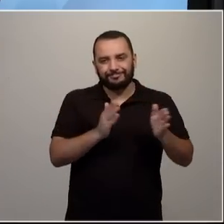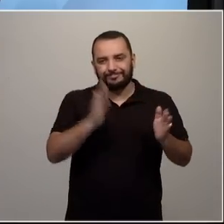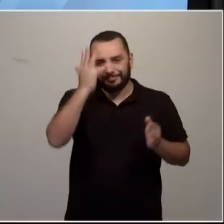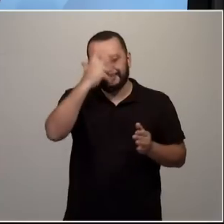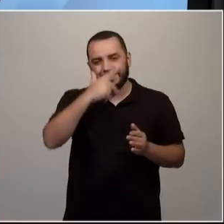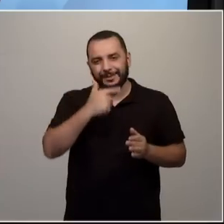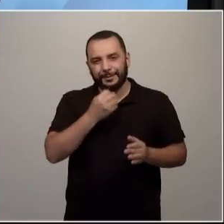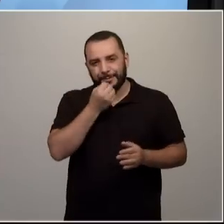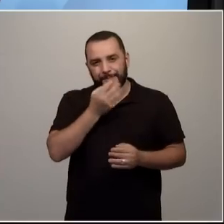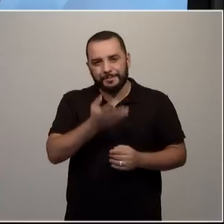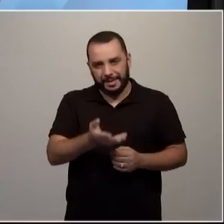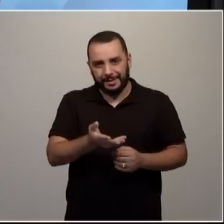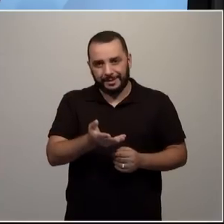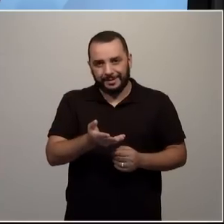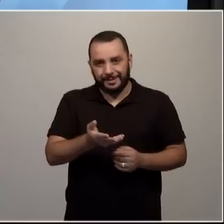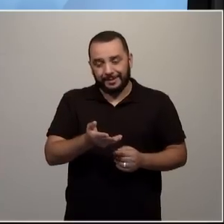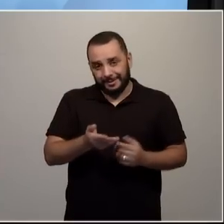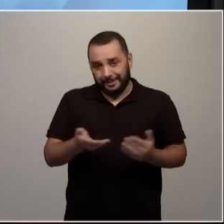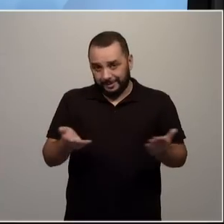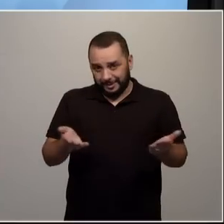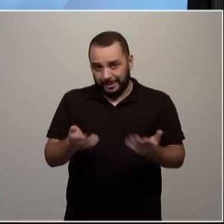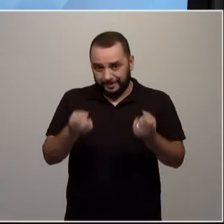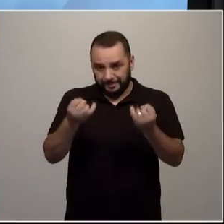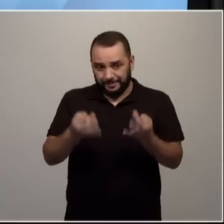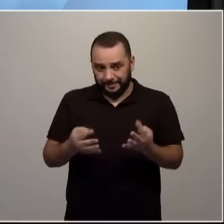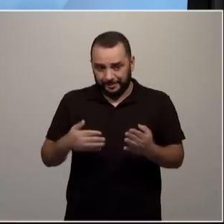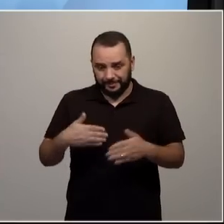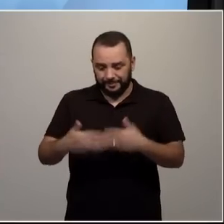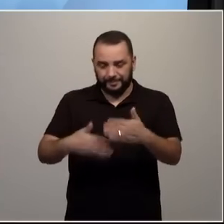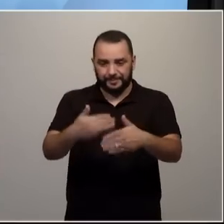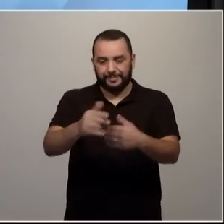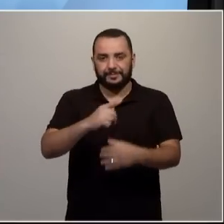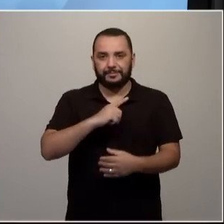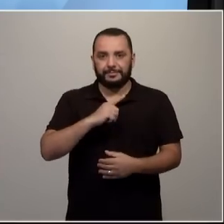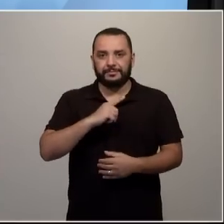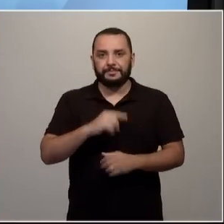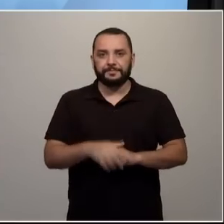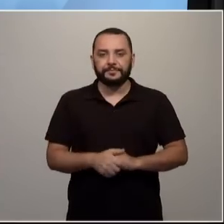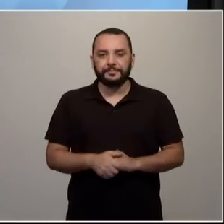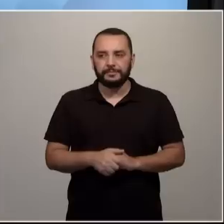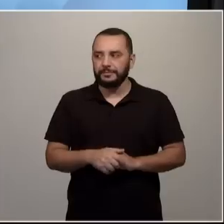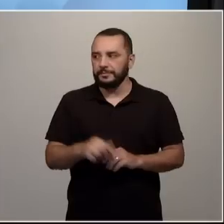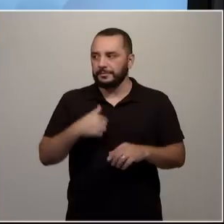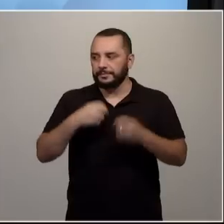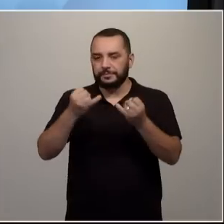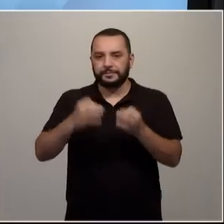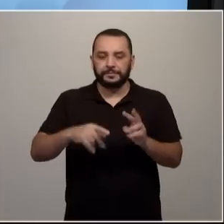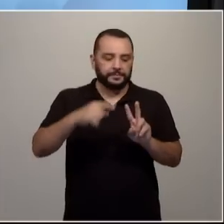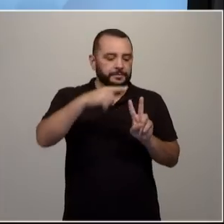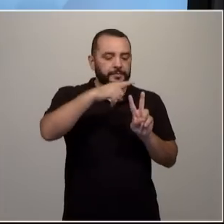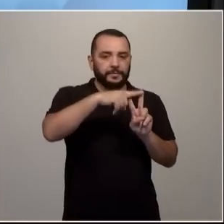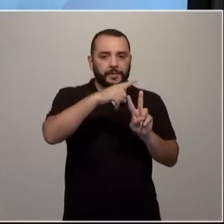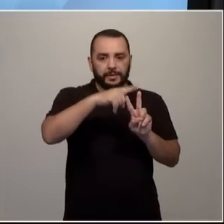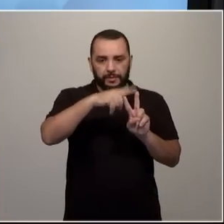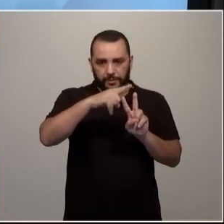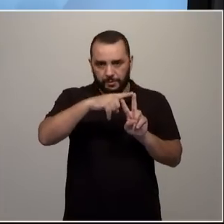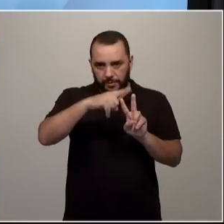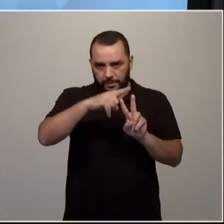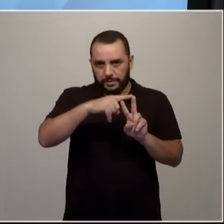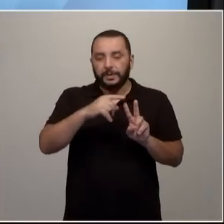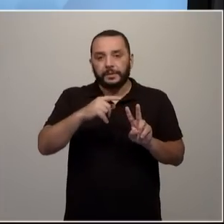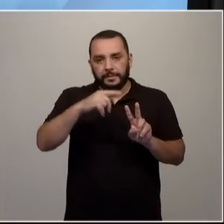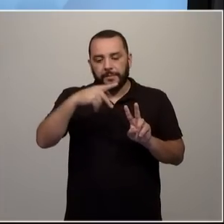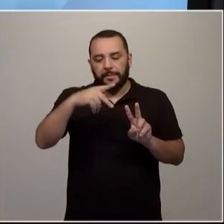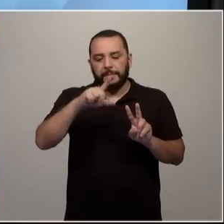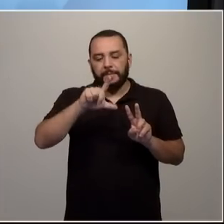Bom, feito esse comentário, vamos para frente. Assim como eu falei de vetor no plano, a gente também pode fazer